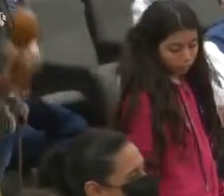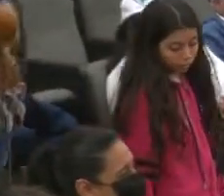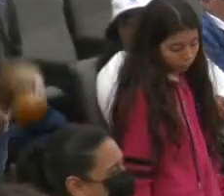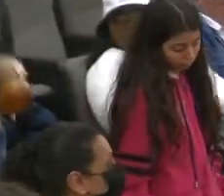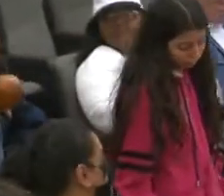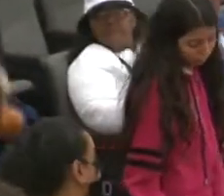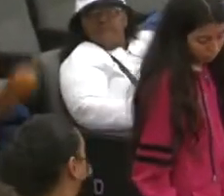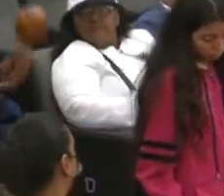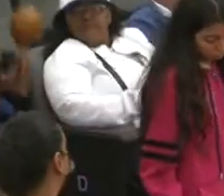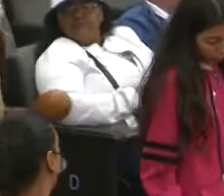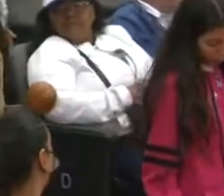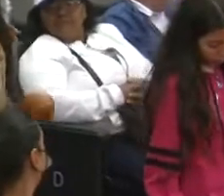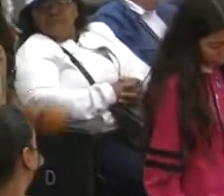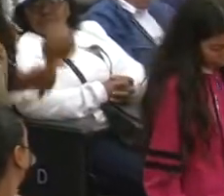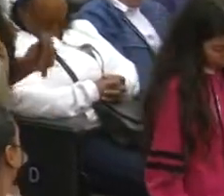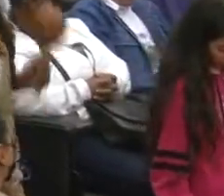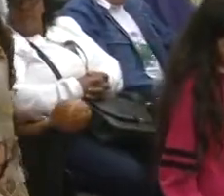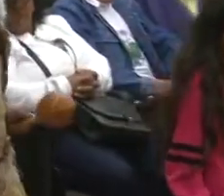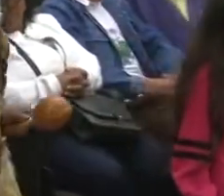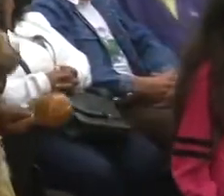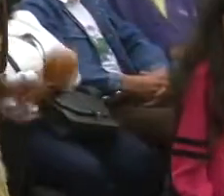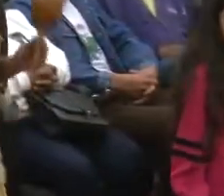E aí